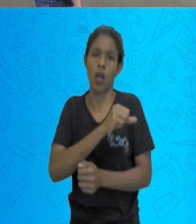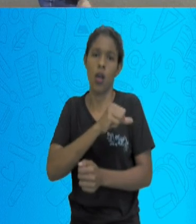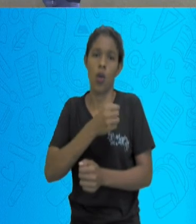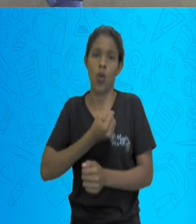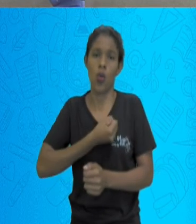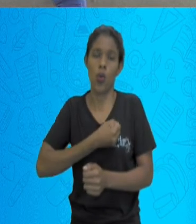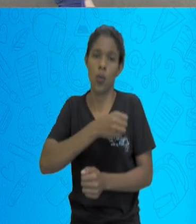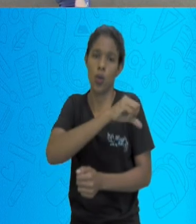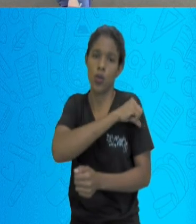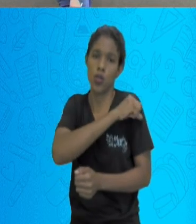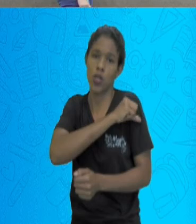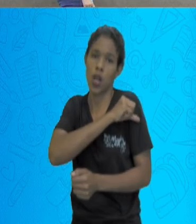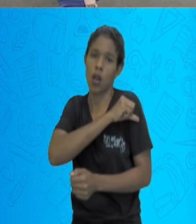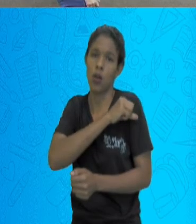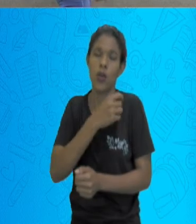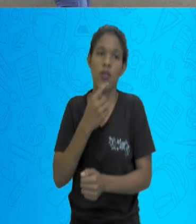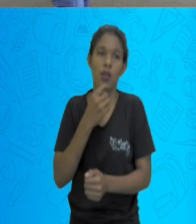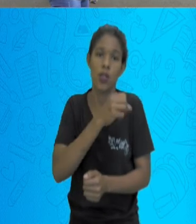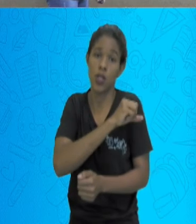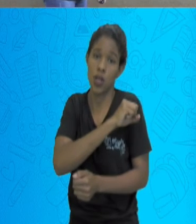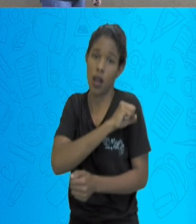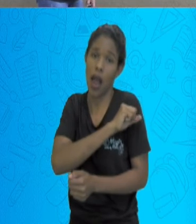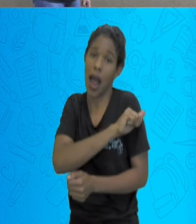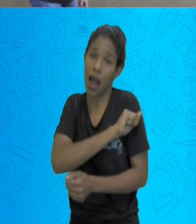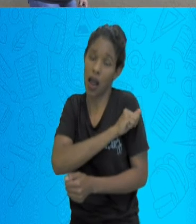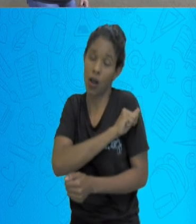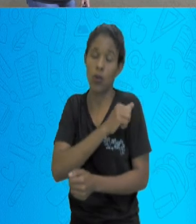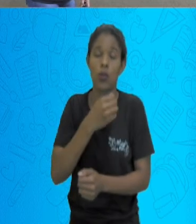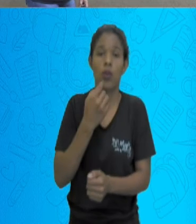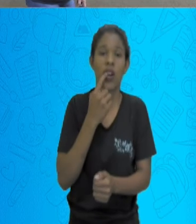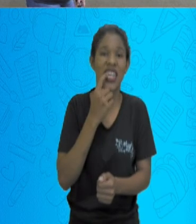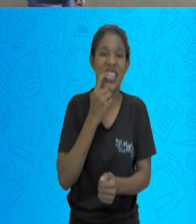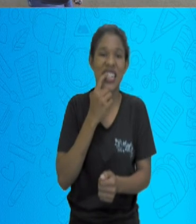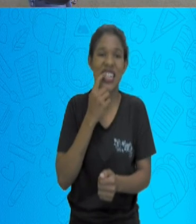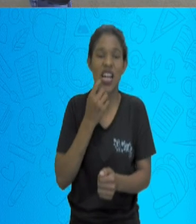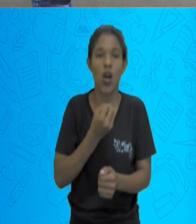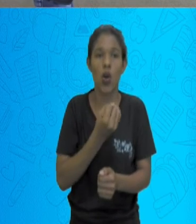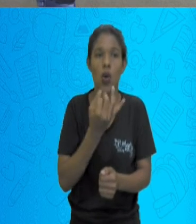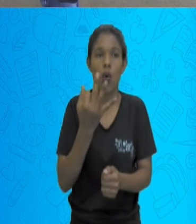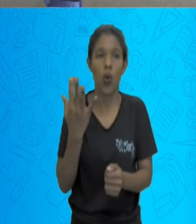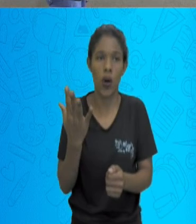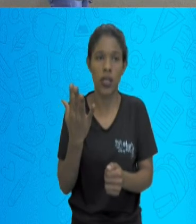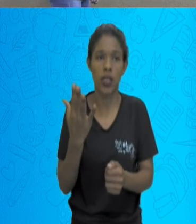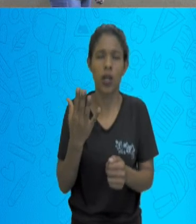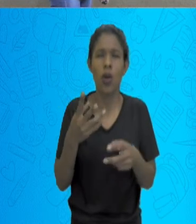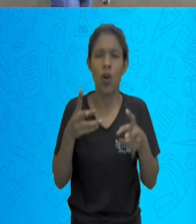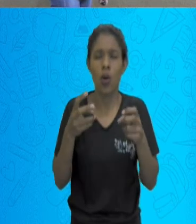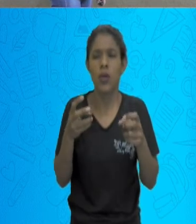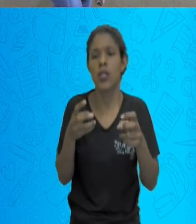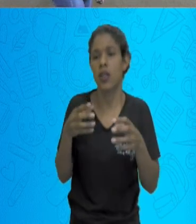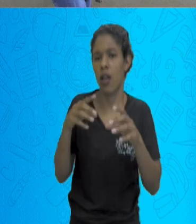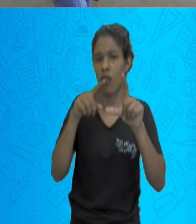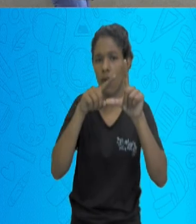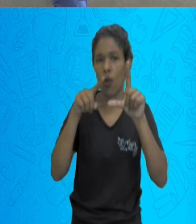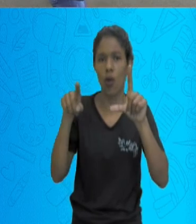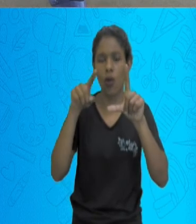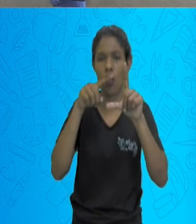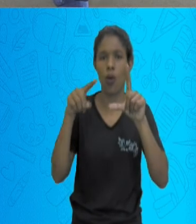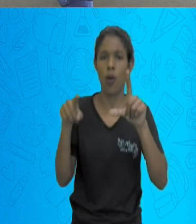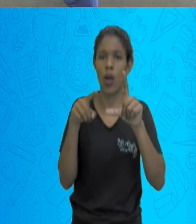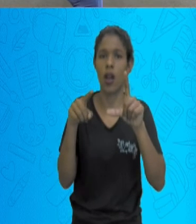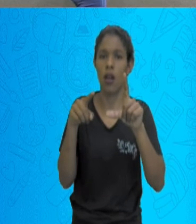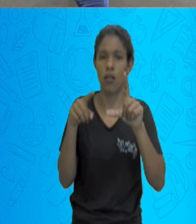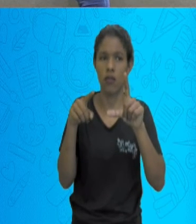com base nas contagens feitas de 2015 a 2019. Veja que no gráfico